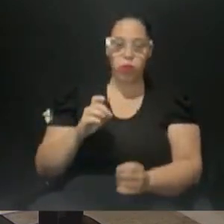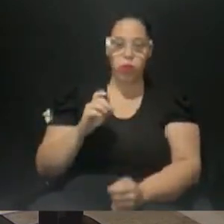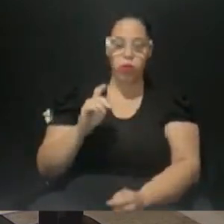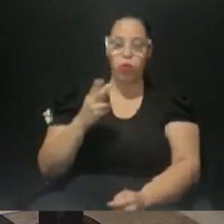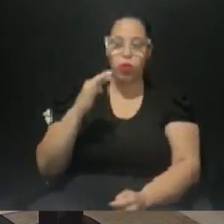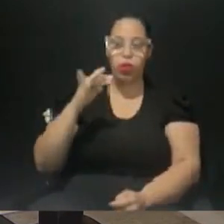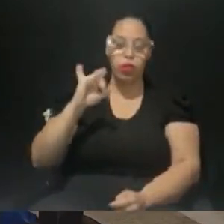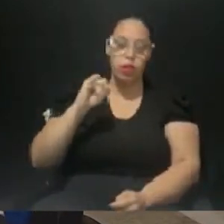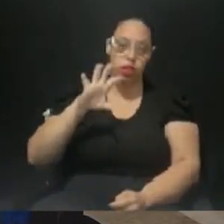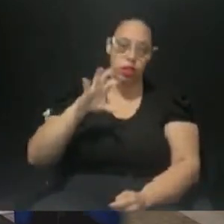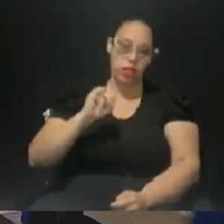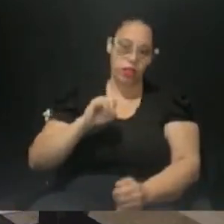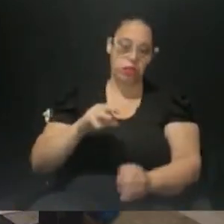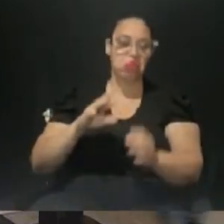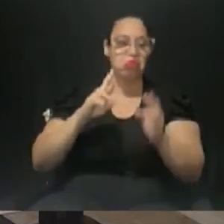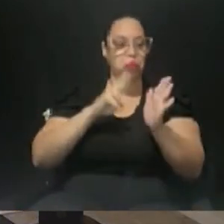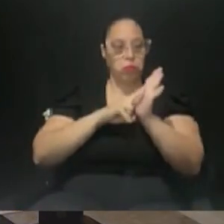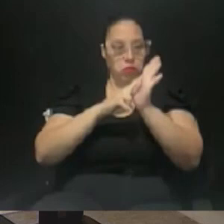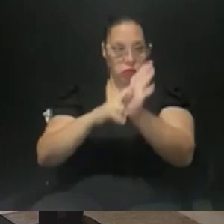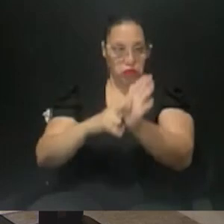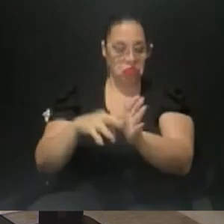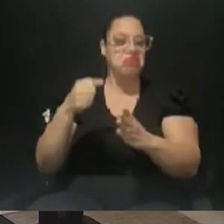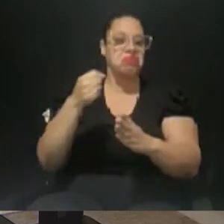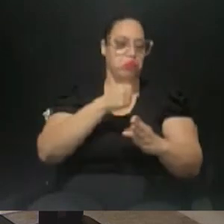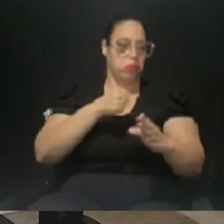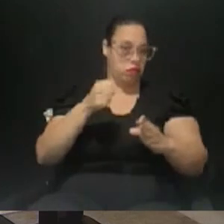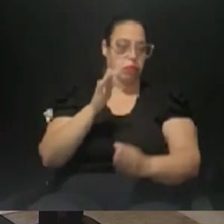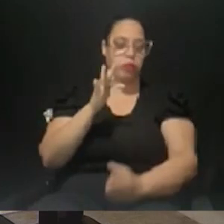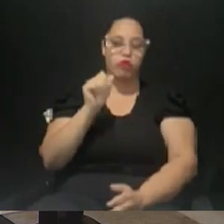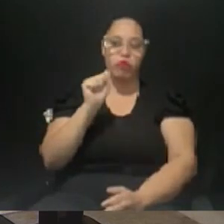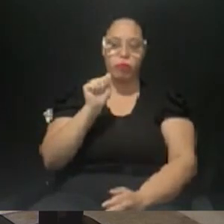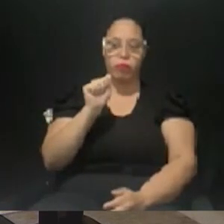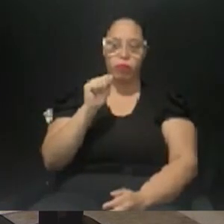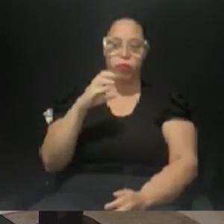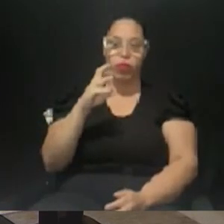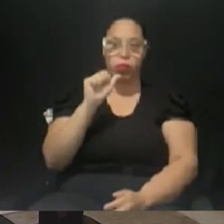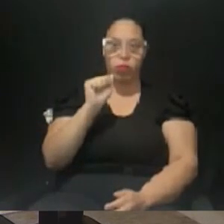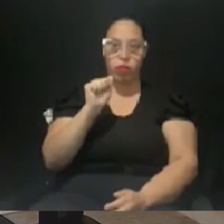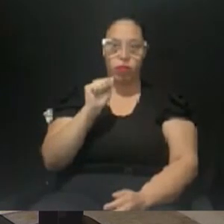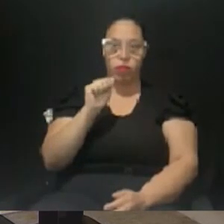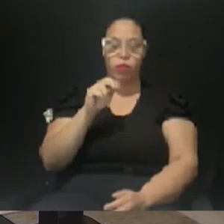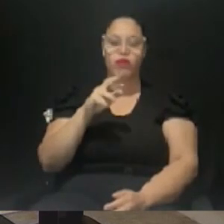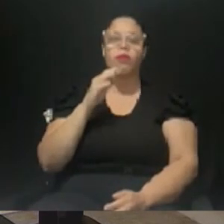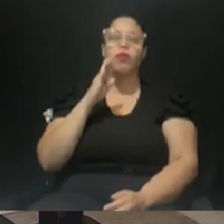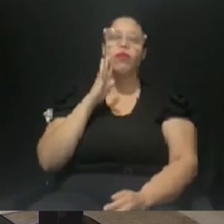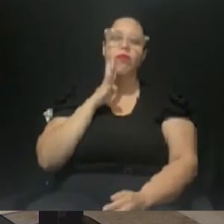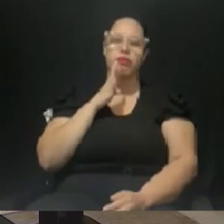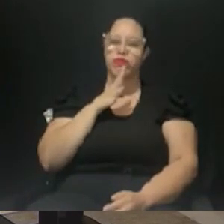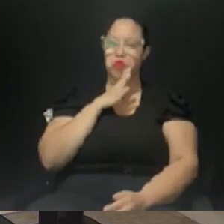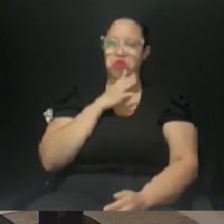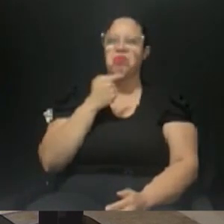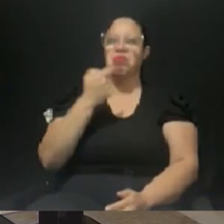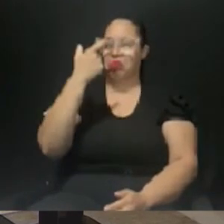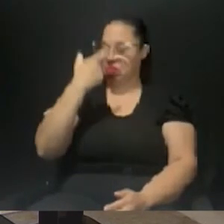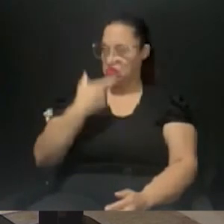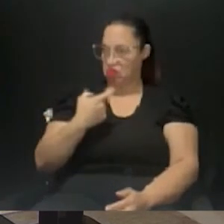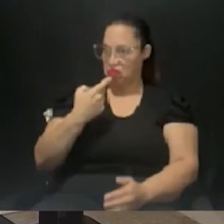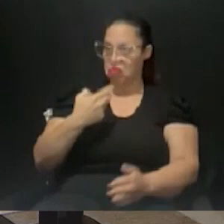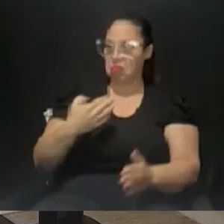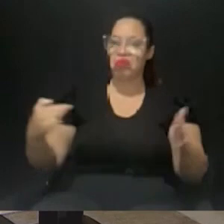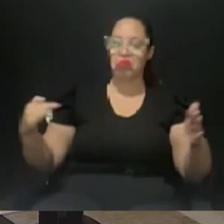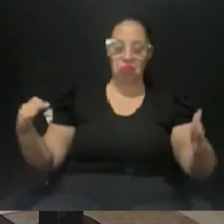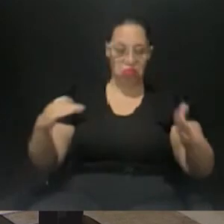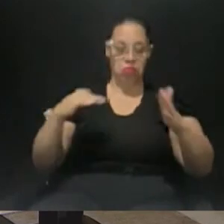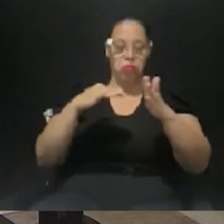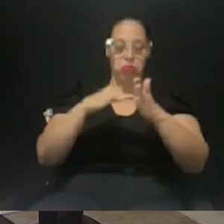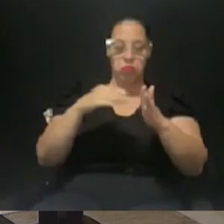opção de gastronomia o Faca Bar. Eu sou testemunha, porque quando eu vim para Campinas em